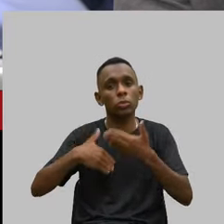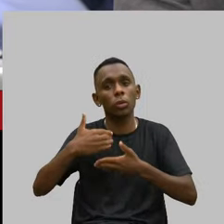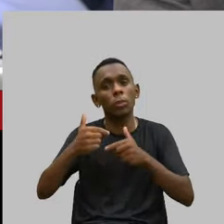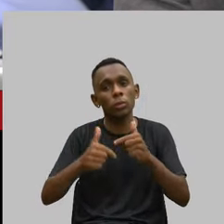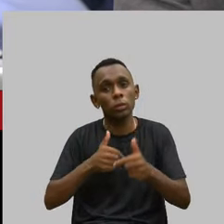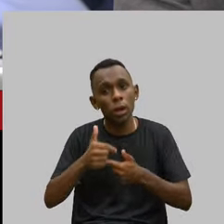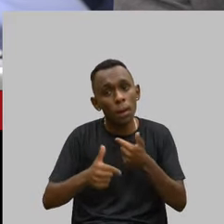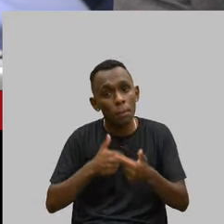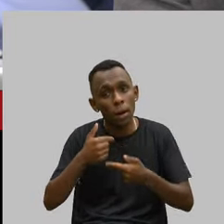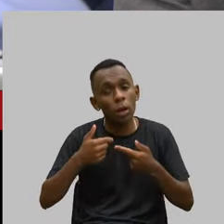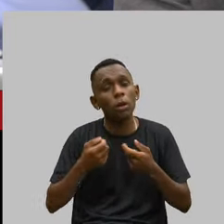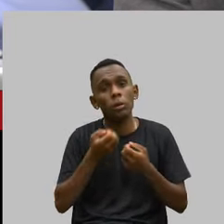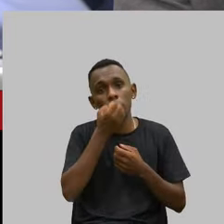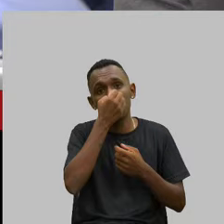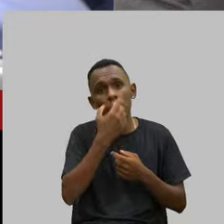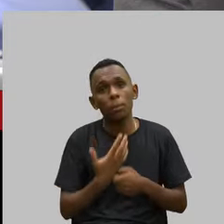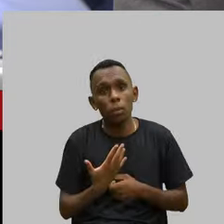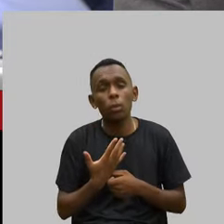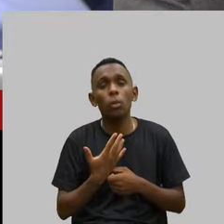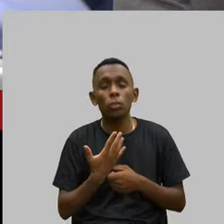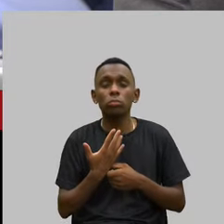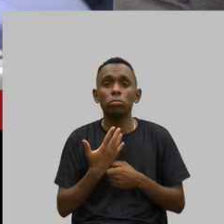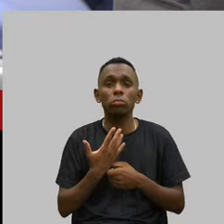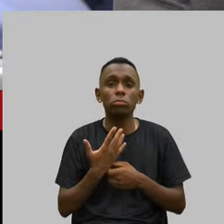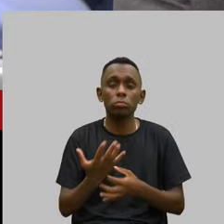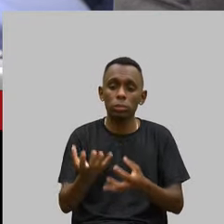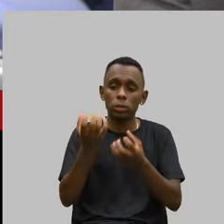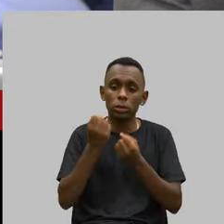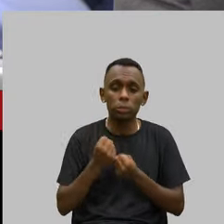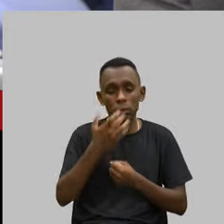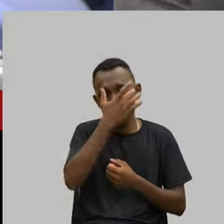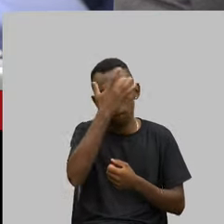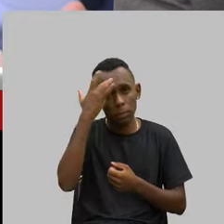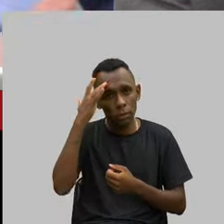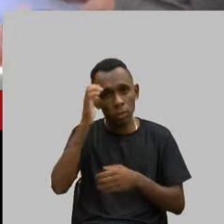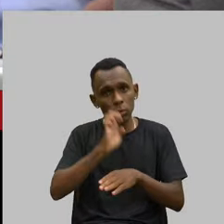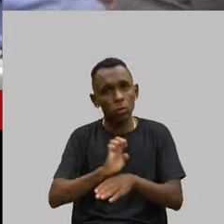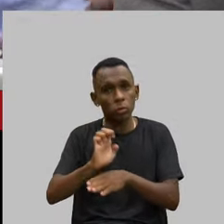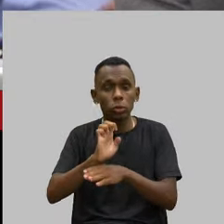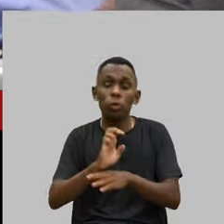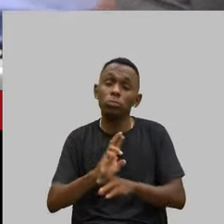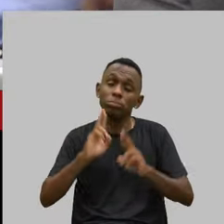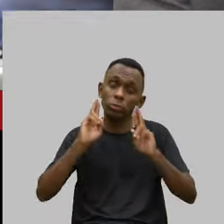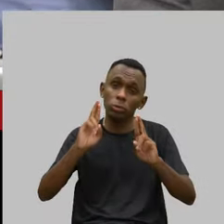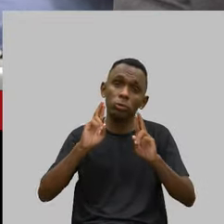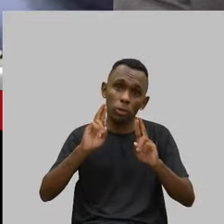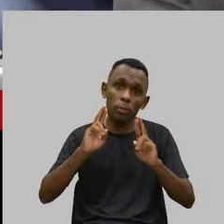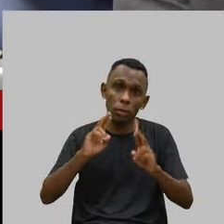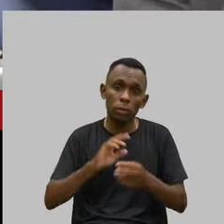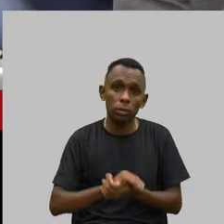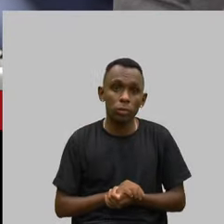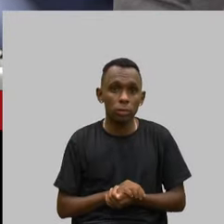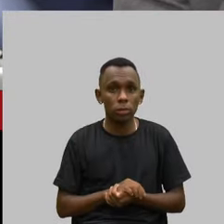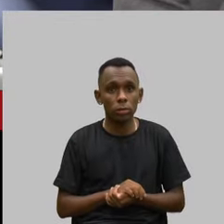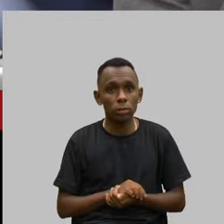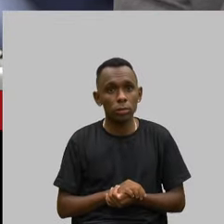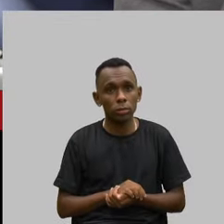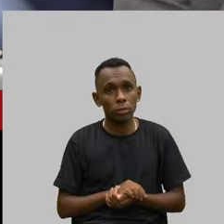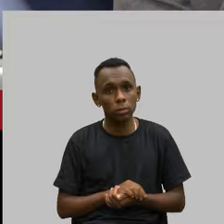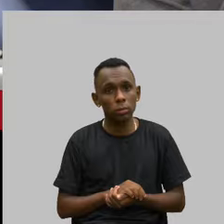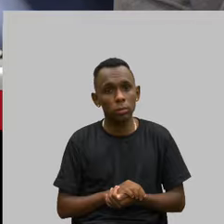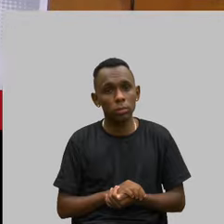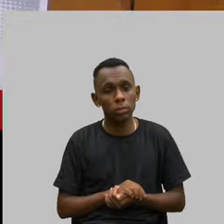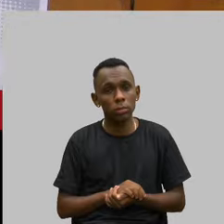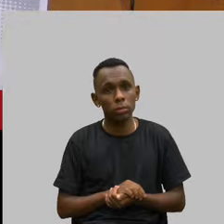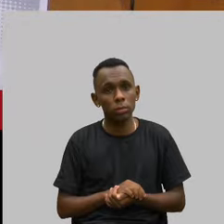é boa Bom atendimento ao contribuinte ao estado espero ter passado por todo auditoria Qual o que